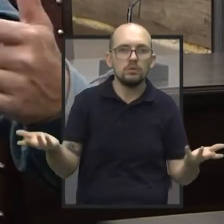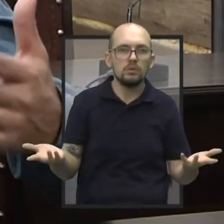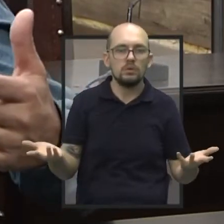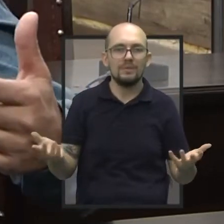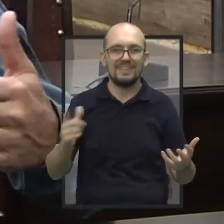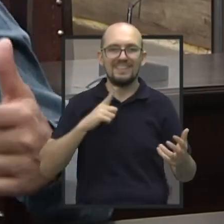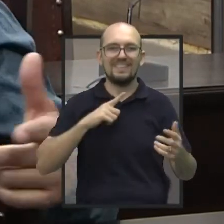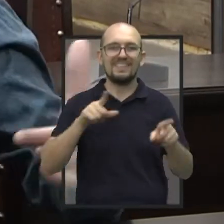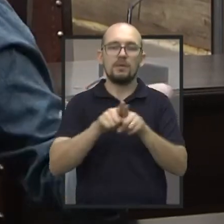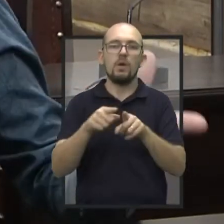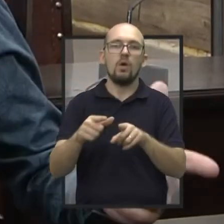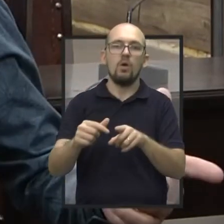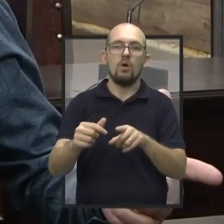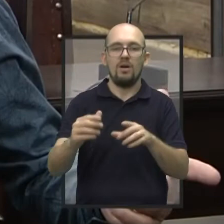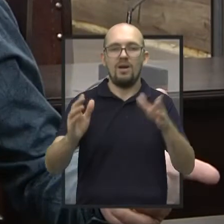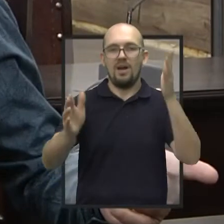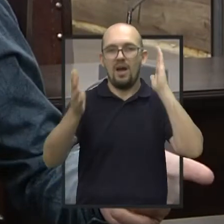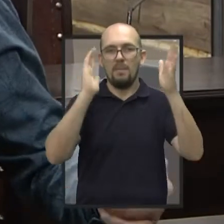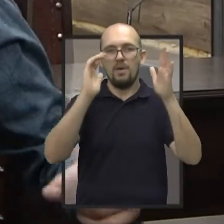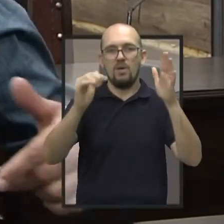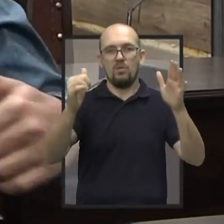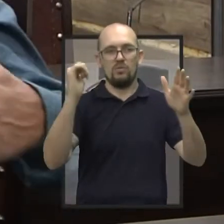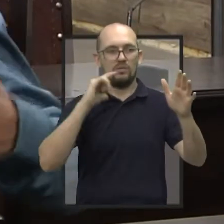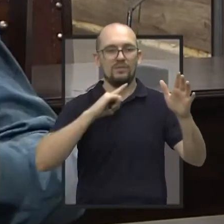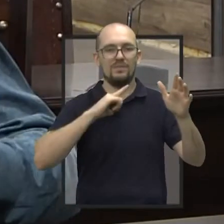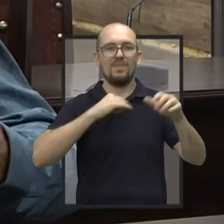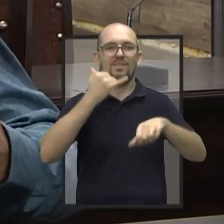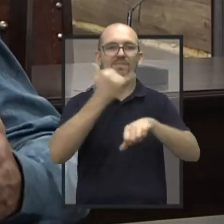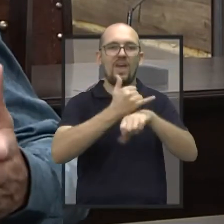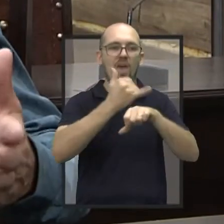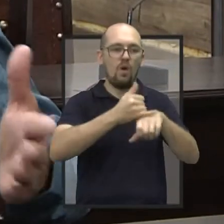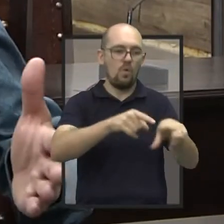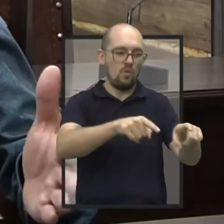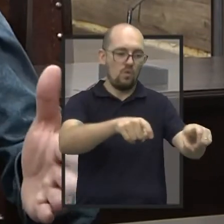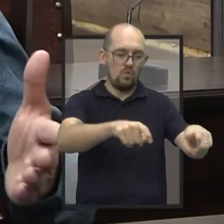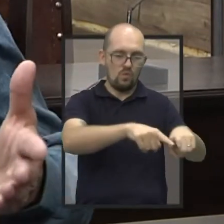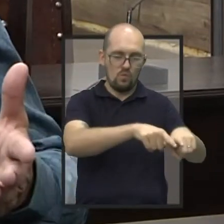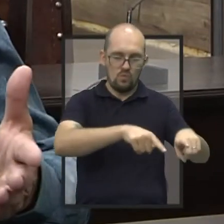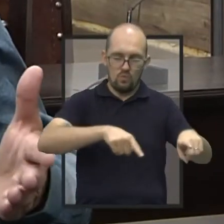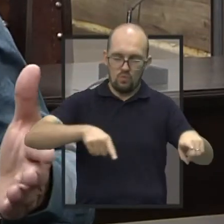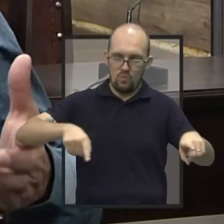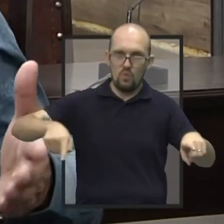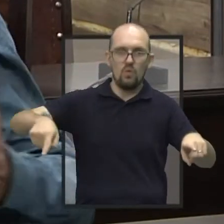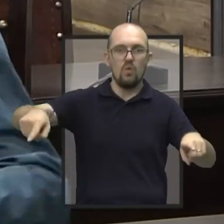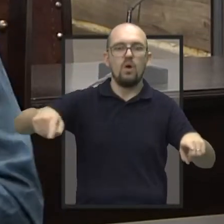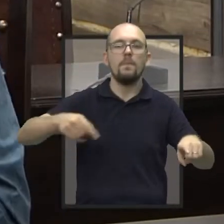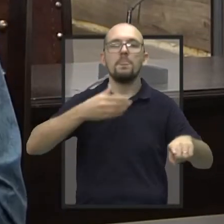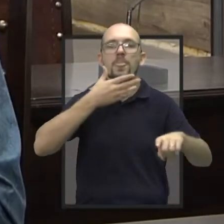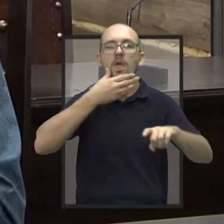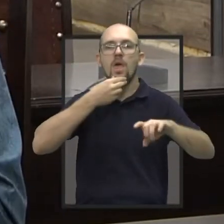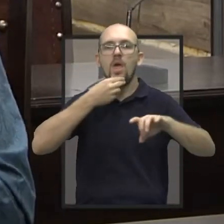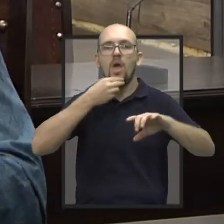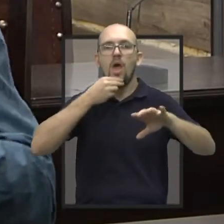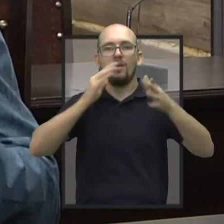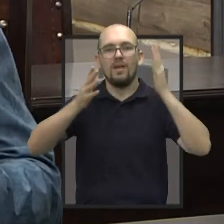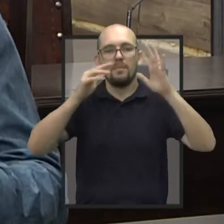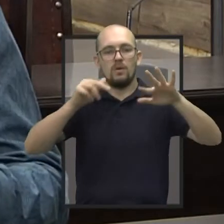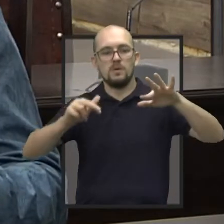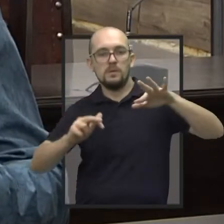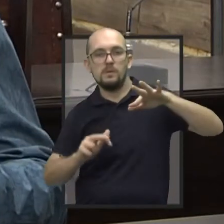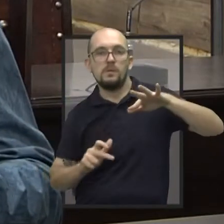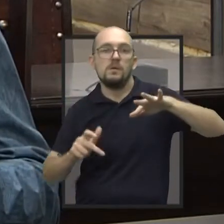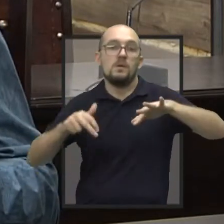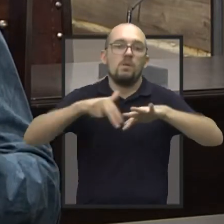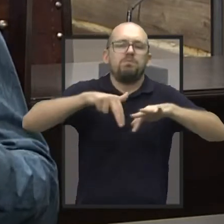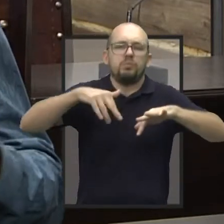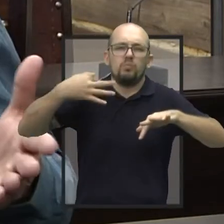carregar caçamba, que não tem nada a ver com a coleta de lixo. Eu briguei meses e meses para tirar, que aquilo machucava a canela dos coletores, que atrapalhava o